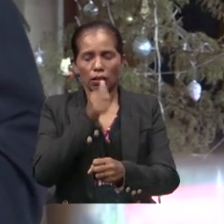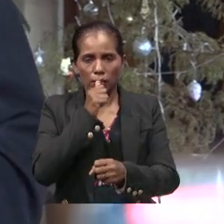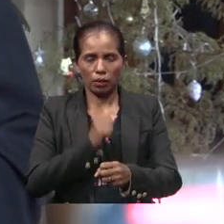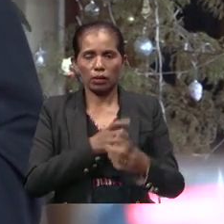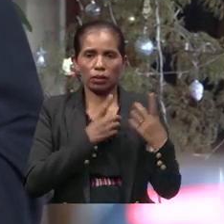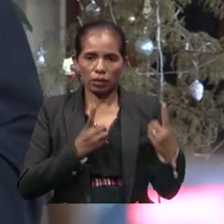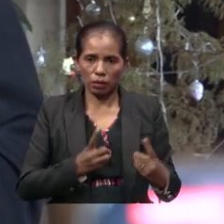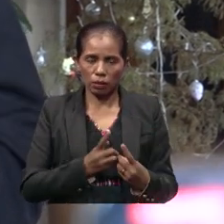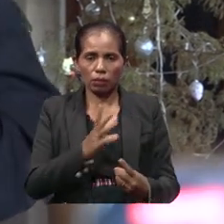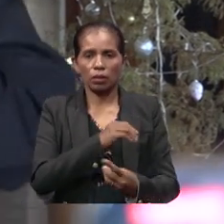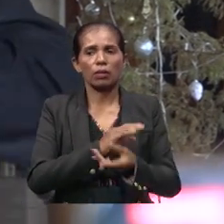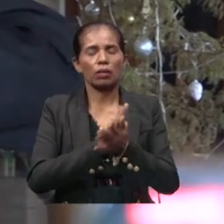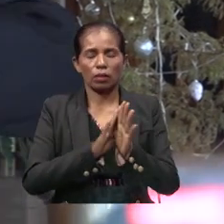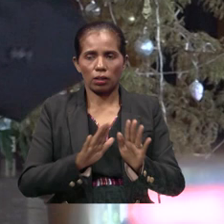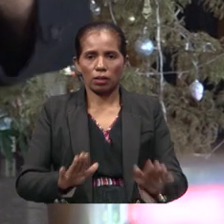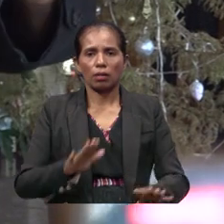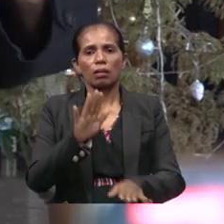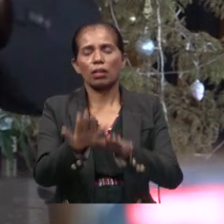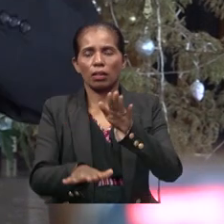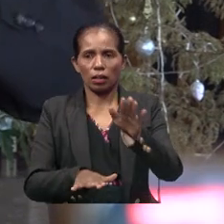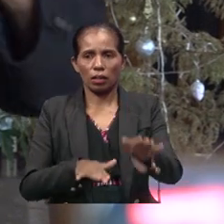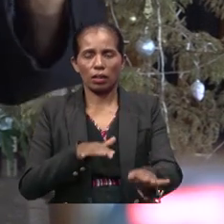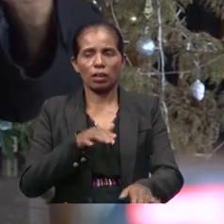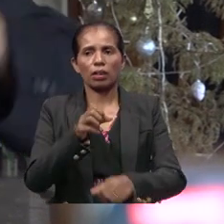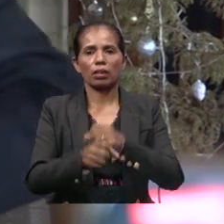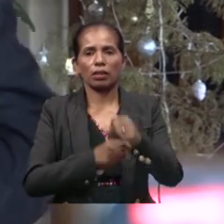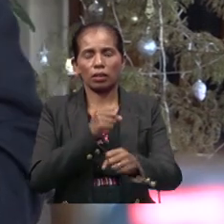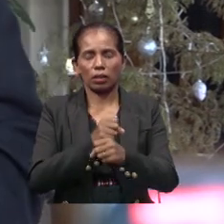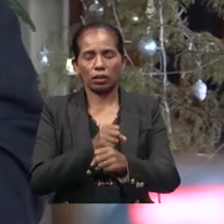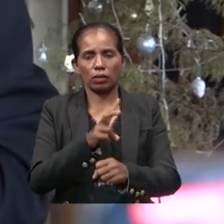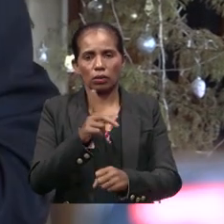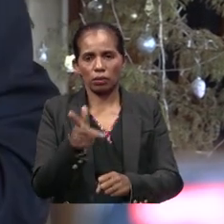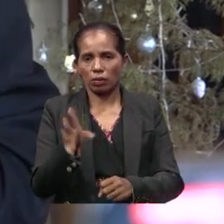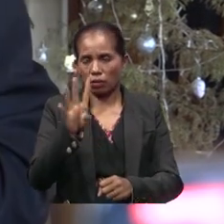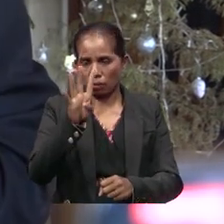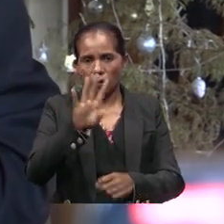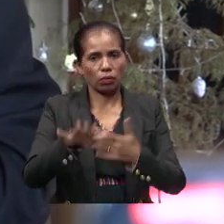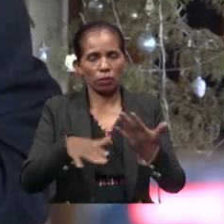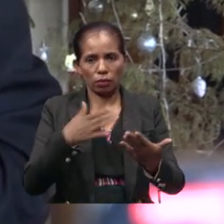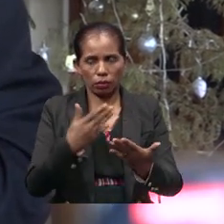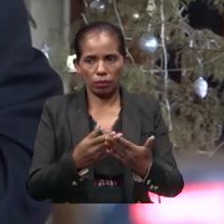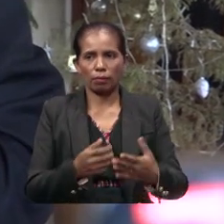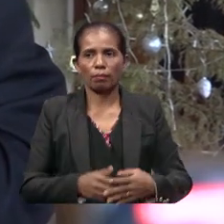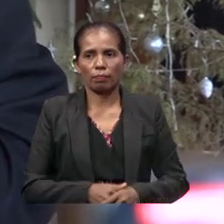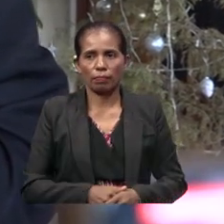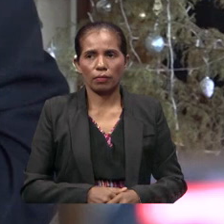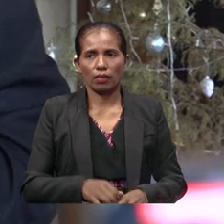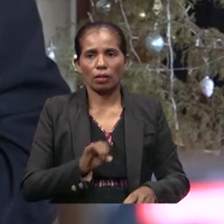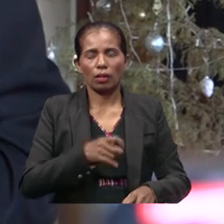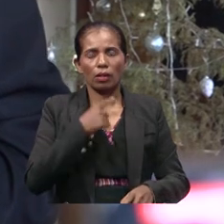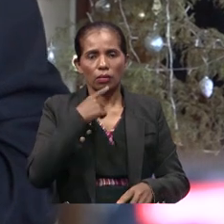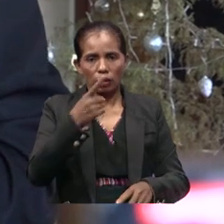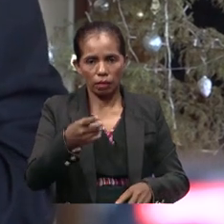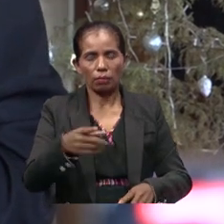Domingo Dame, Belelau, Tina, 2024, Tomac, ao informar o